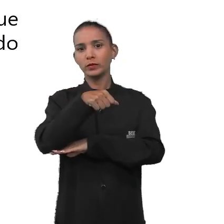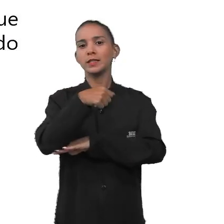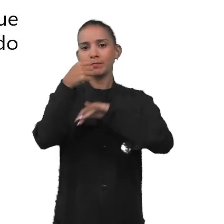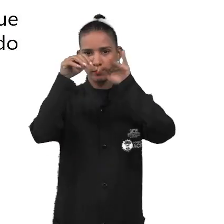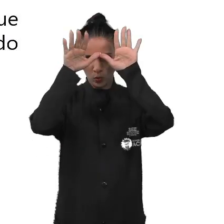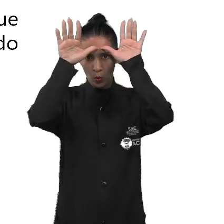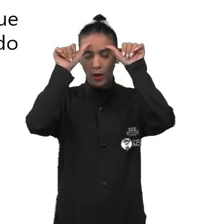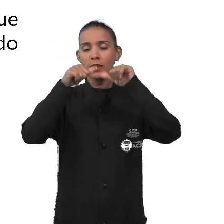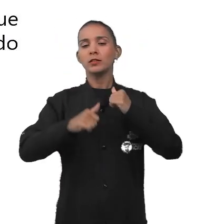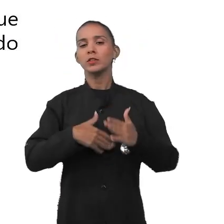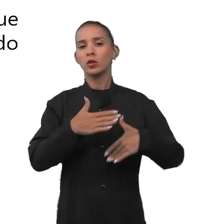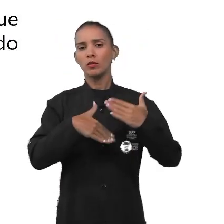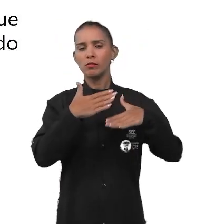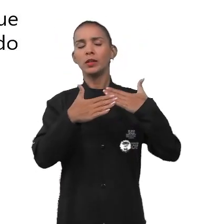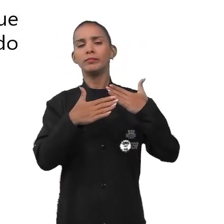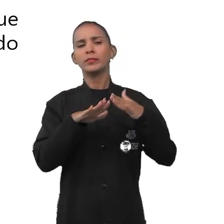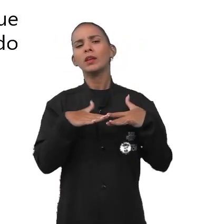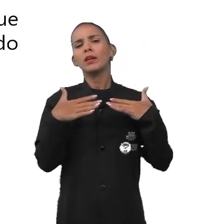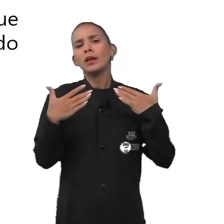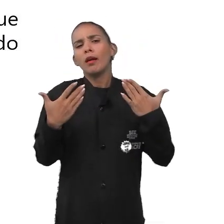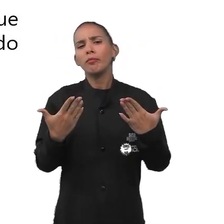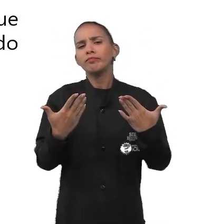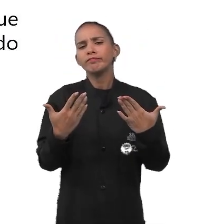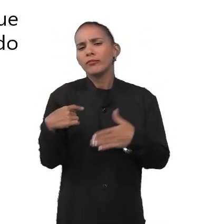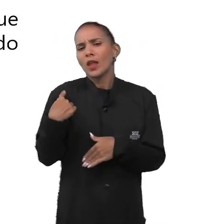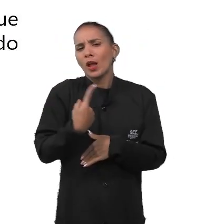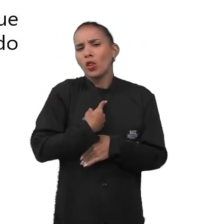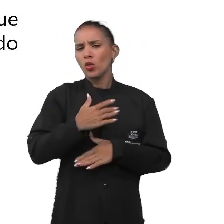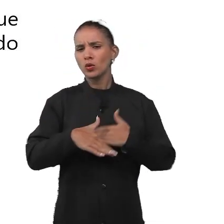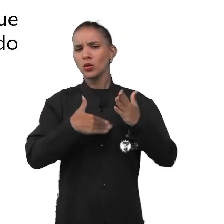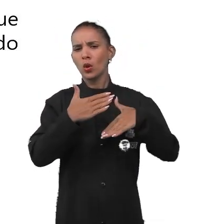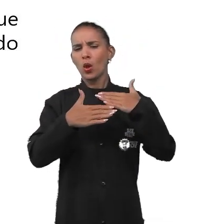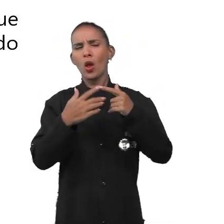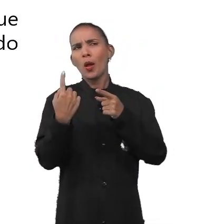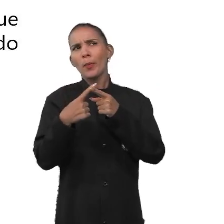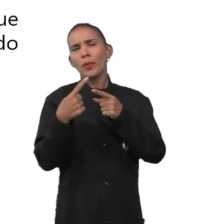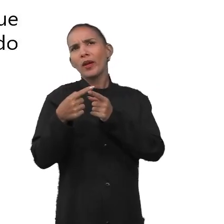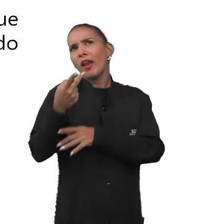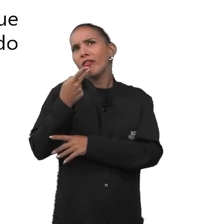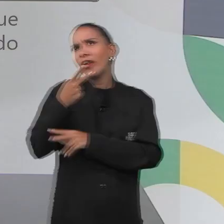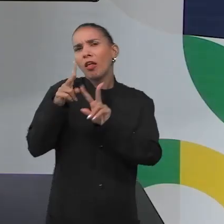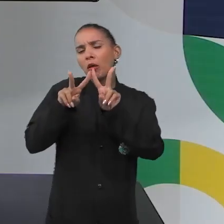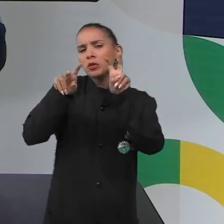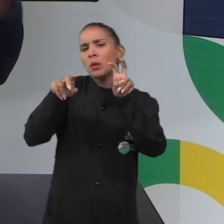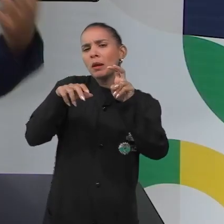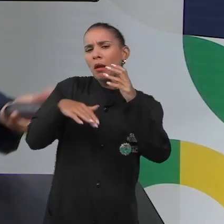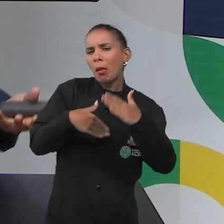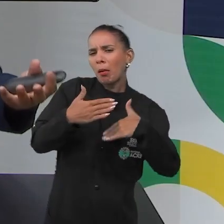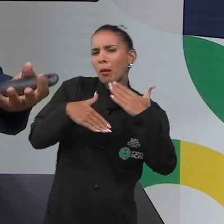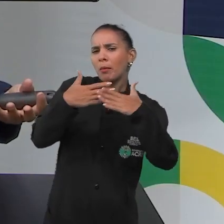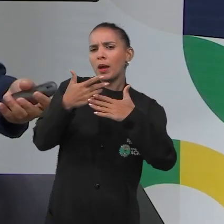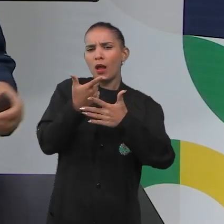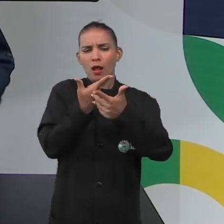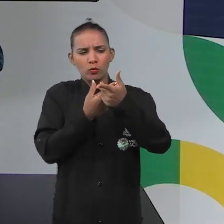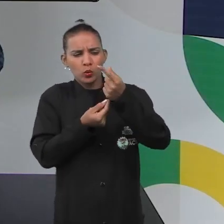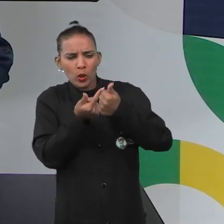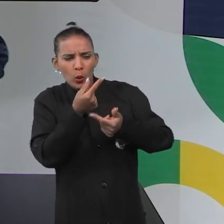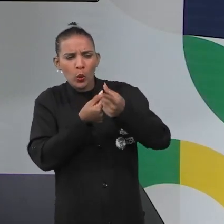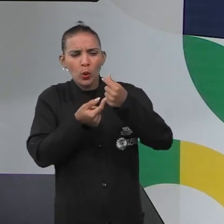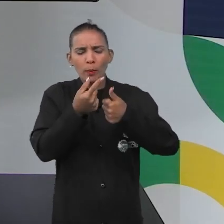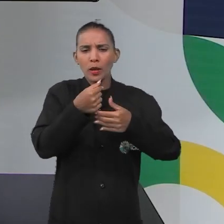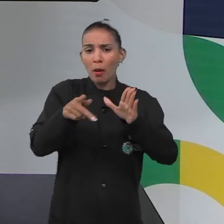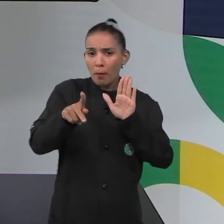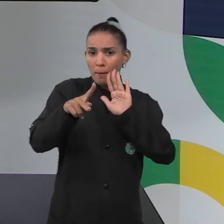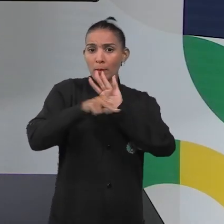E a nossa economia, quando a gente fala em um estado, quando a gente fala da economia de um estado, da economia de um município, a gente